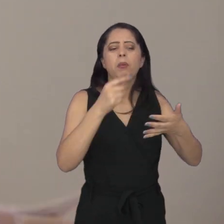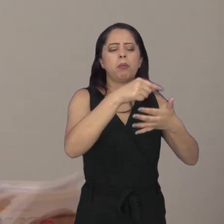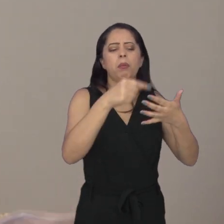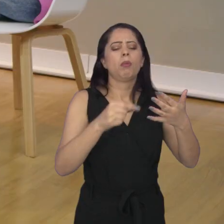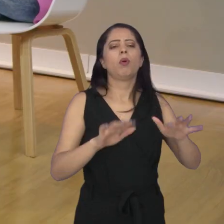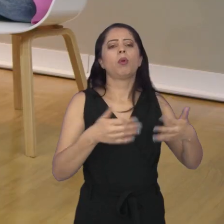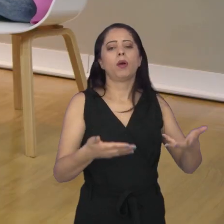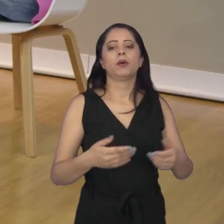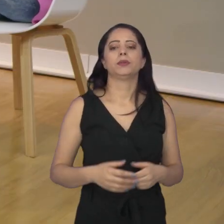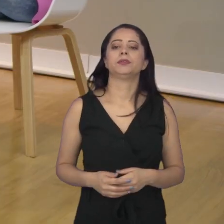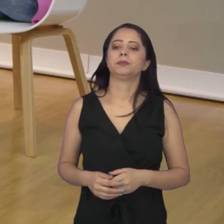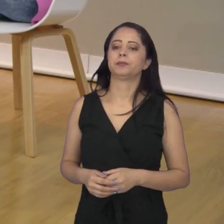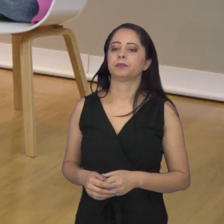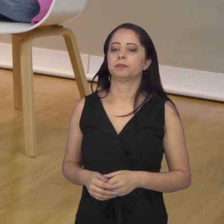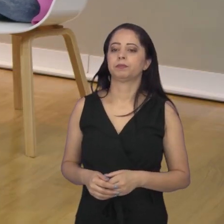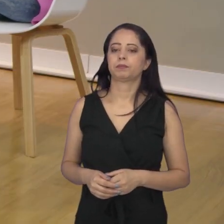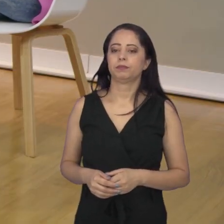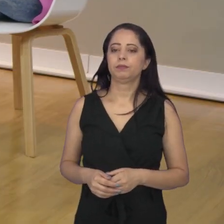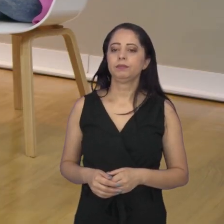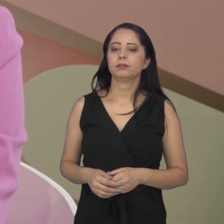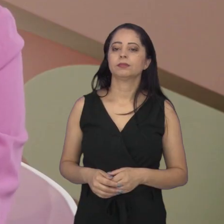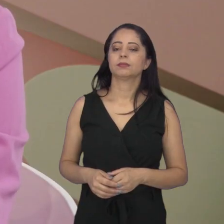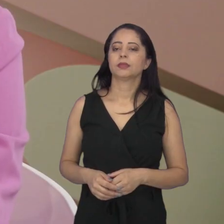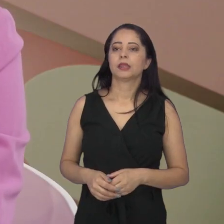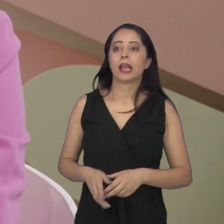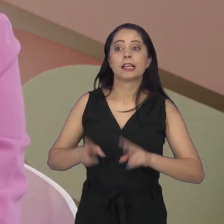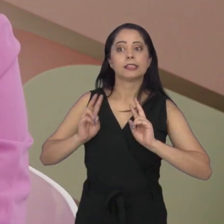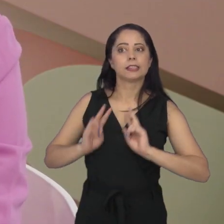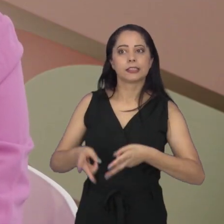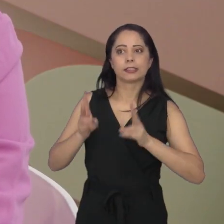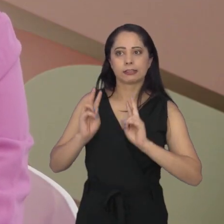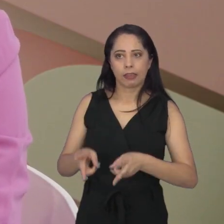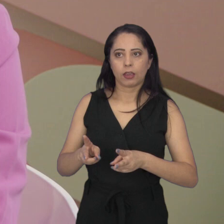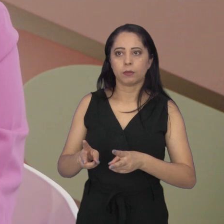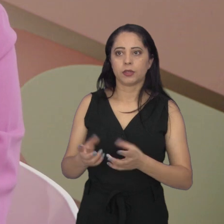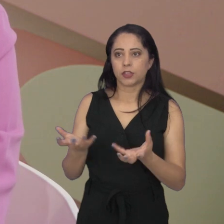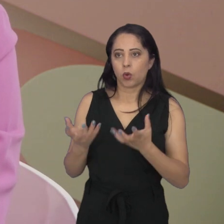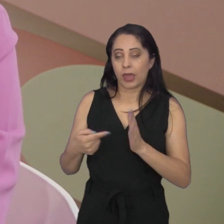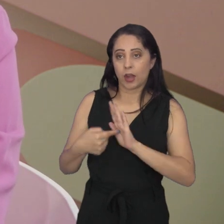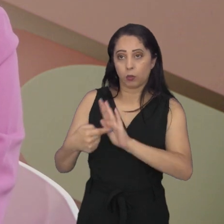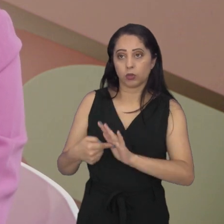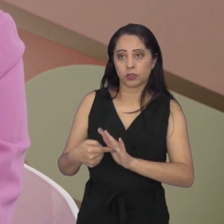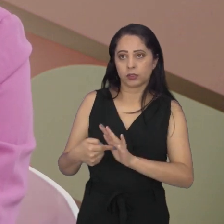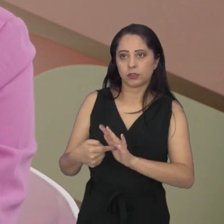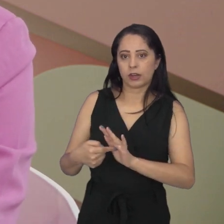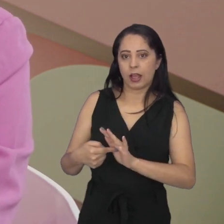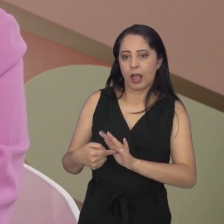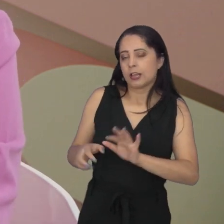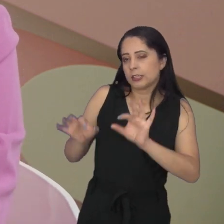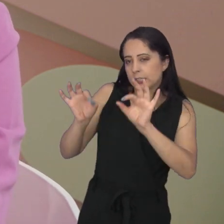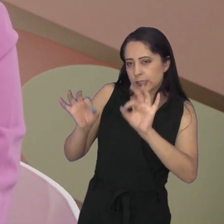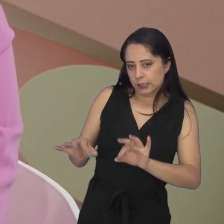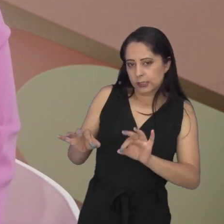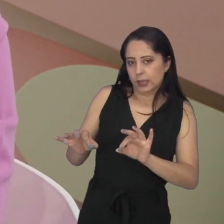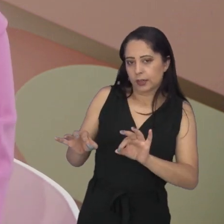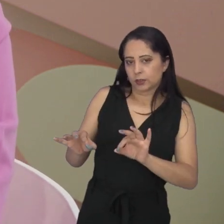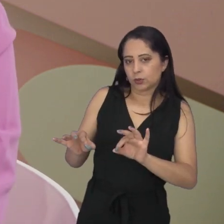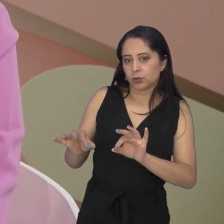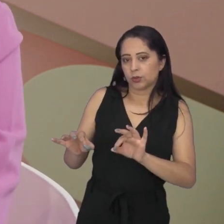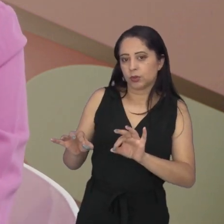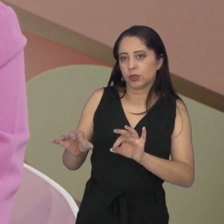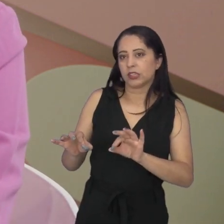por favor? Na verdade, todos os gestos de assertividade, eles têm uma característica em comum, que